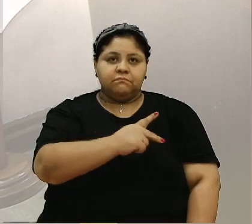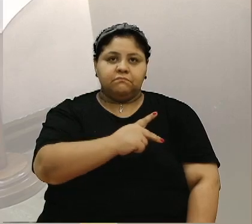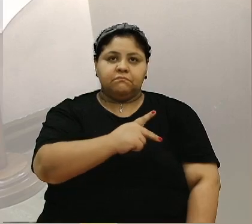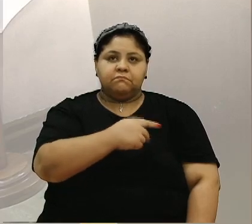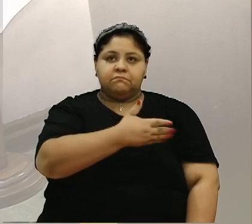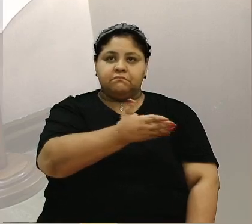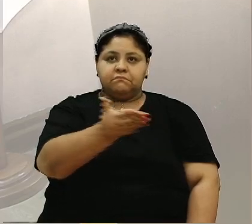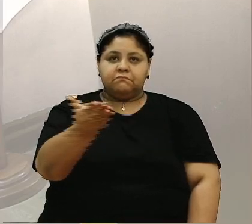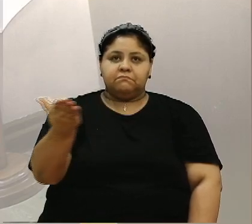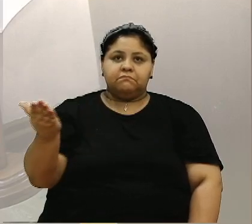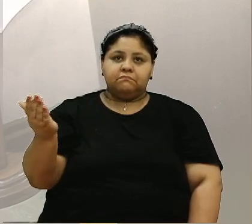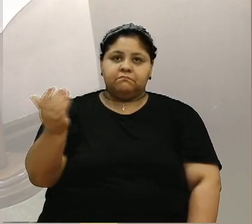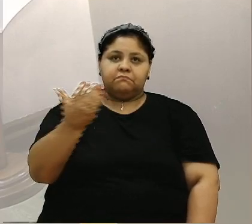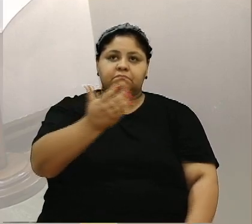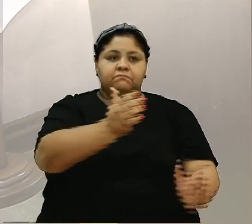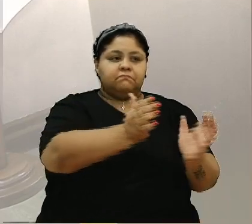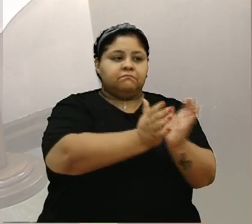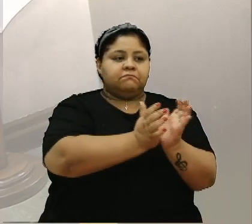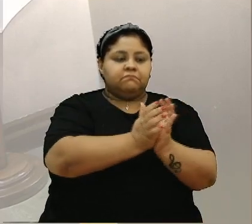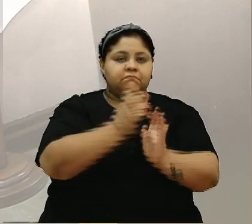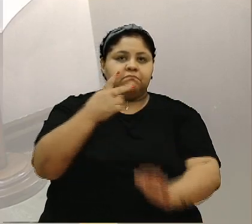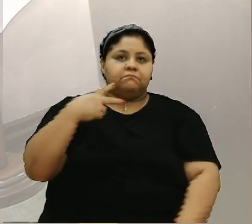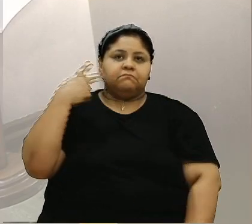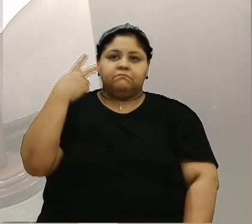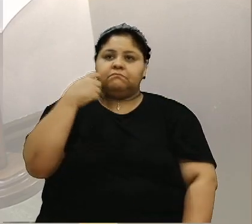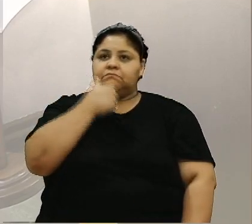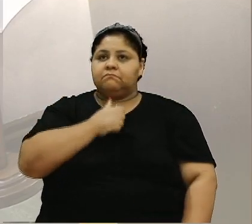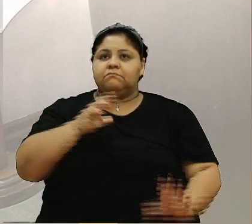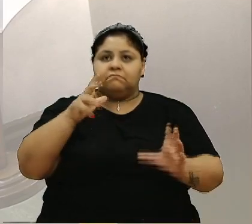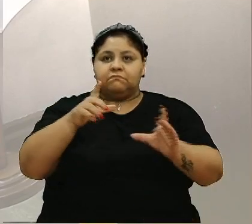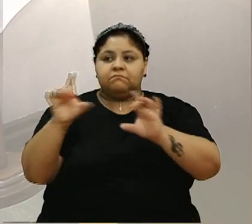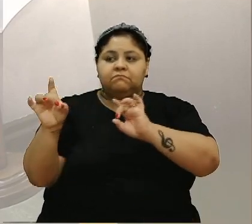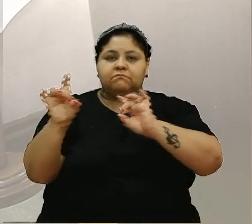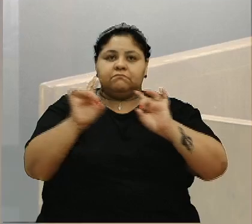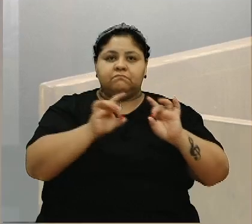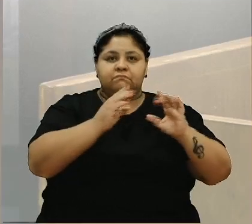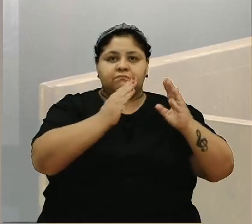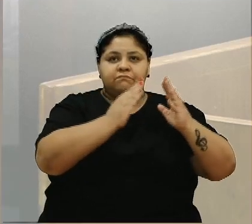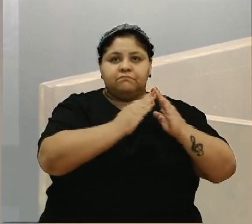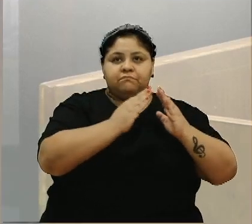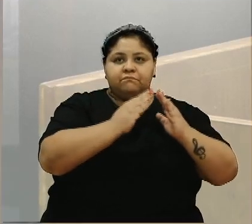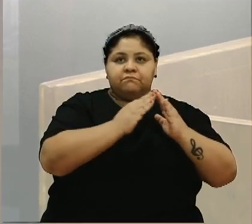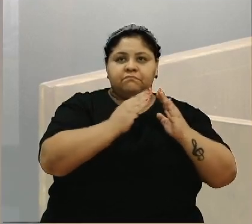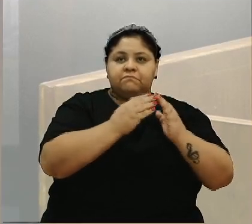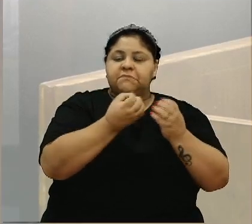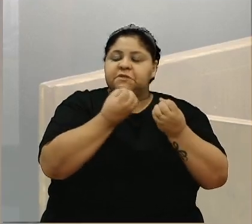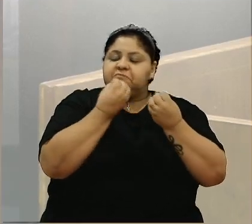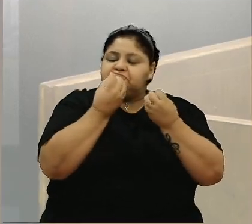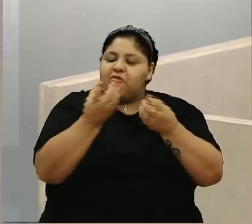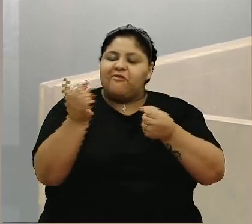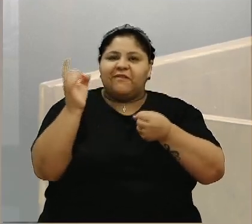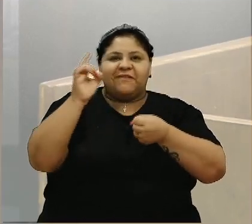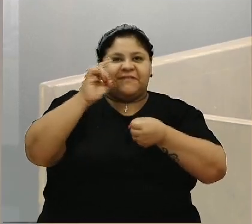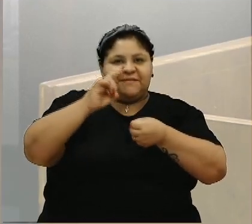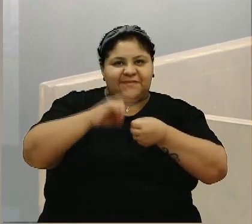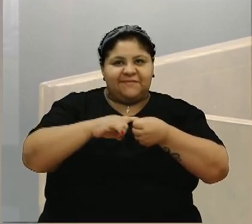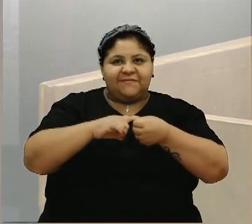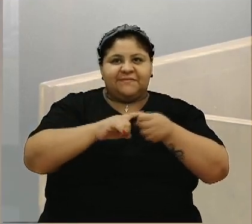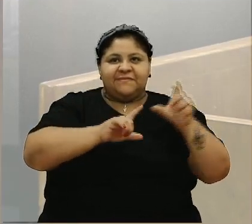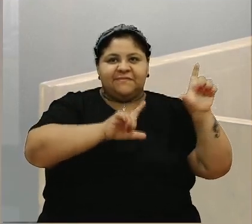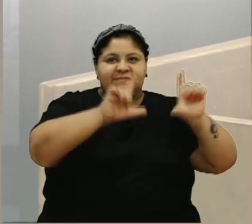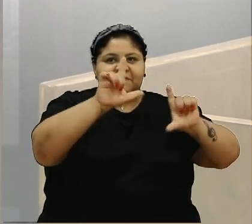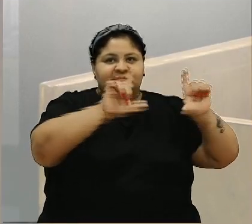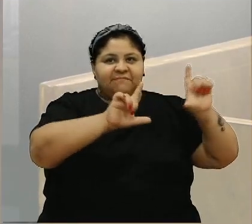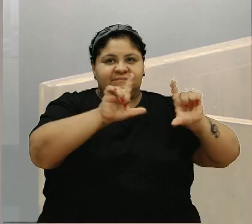nobres pares, colegas vereadores, a todos que nos acompanham de casa, muito boa essa retomada, né, da nossa TV